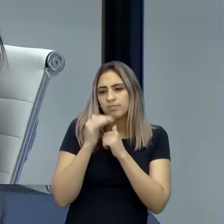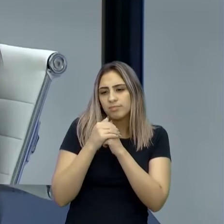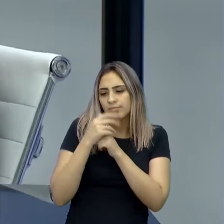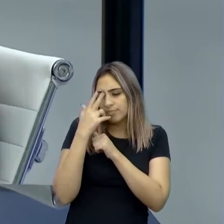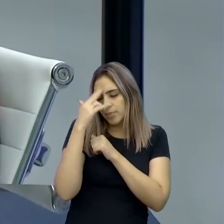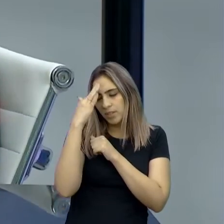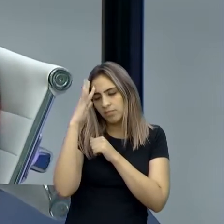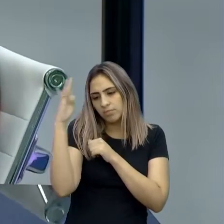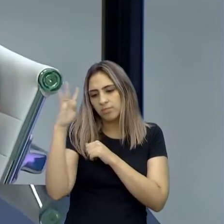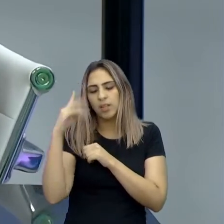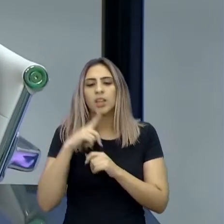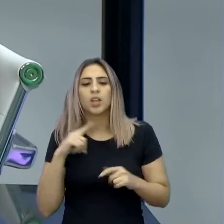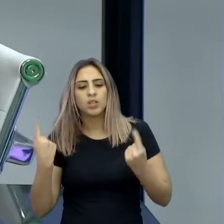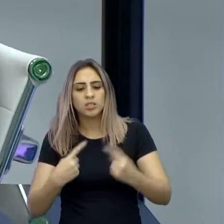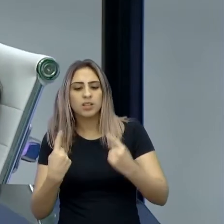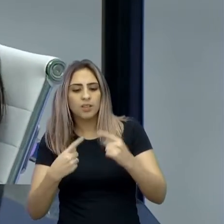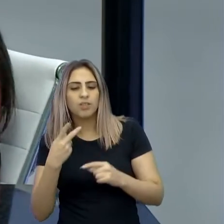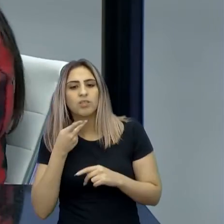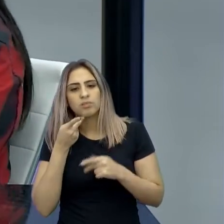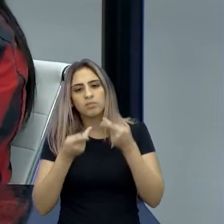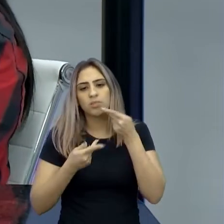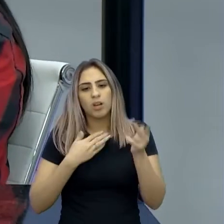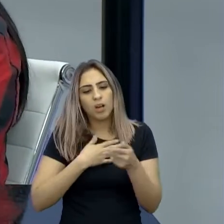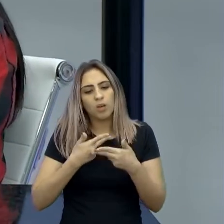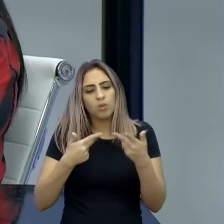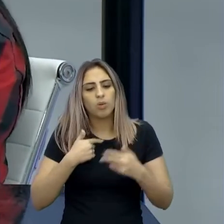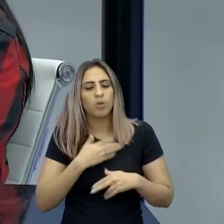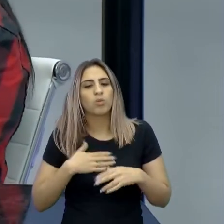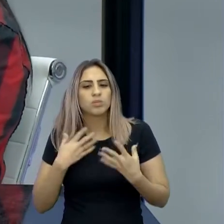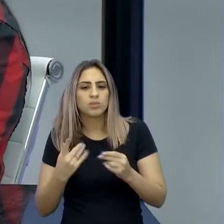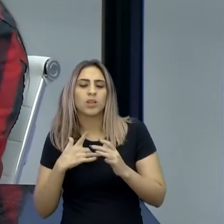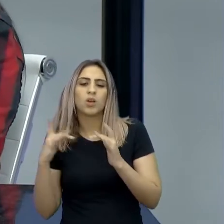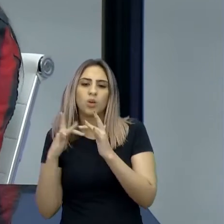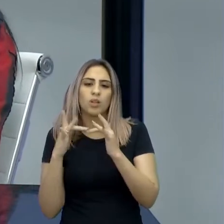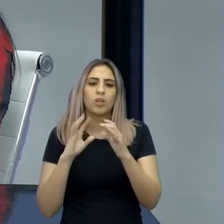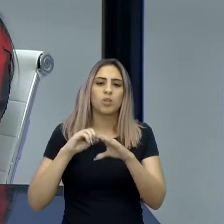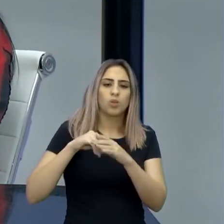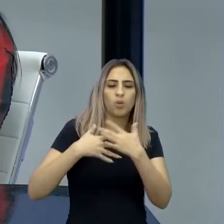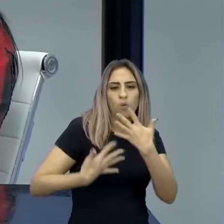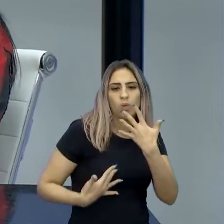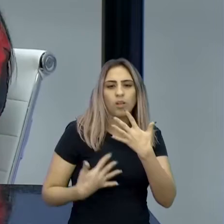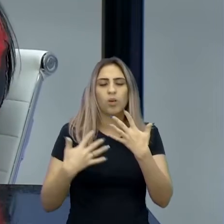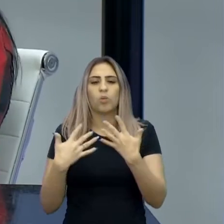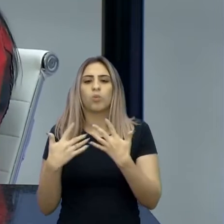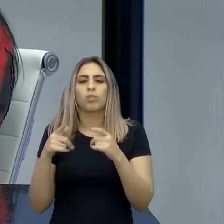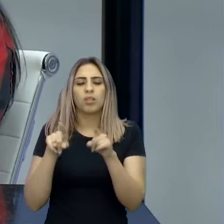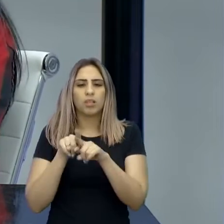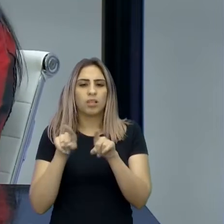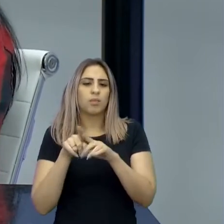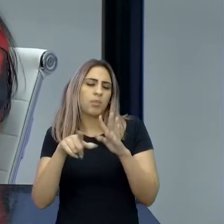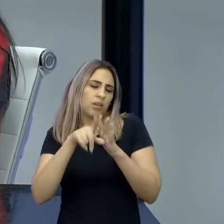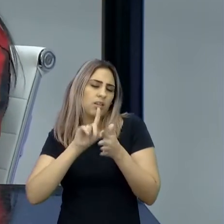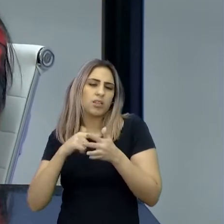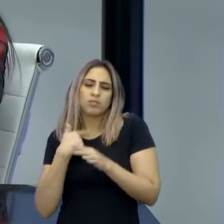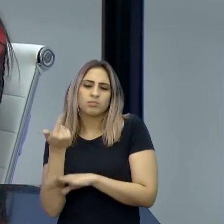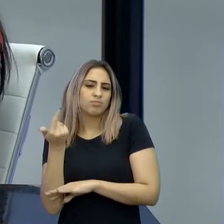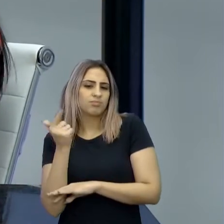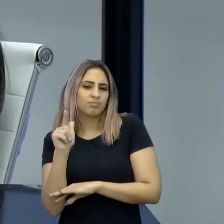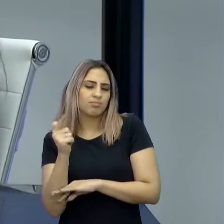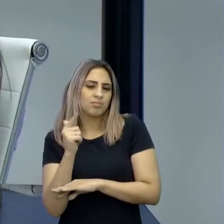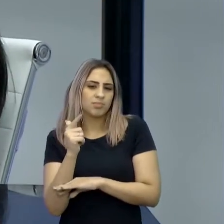mim foi um desafio e foi algo que eu gostei bastante, assim, de ter contato com conteúdos que talvez antes eu não